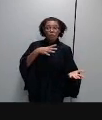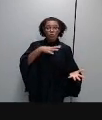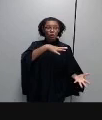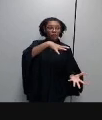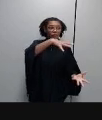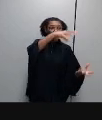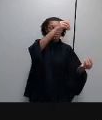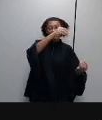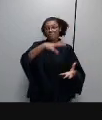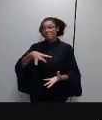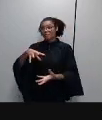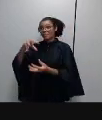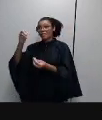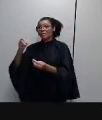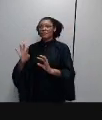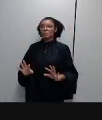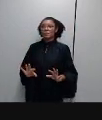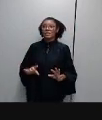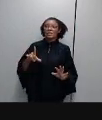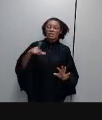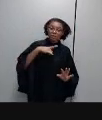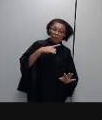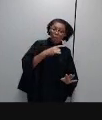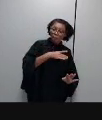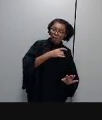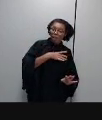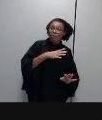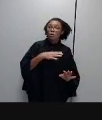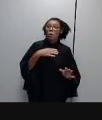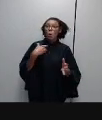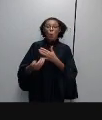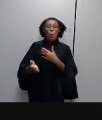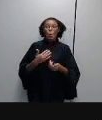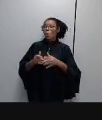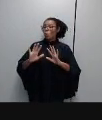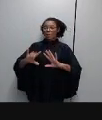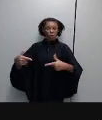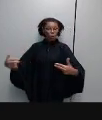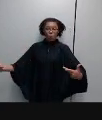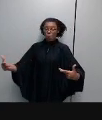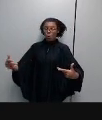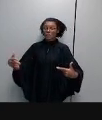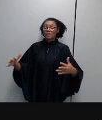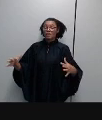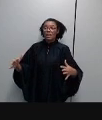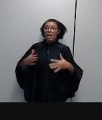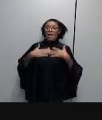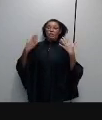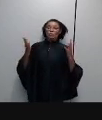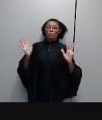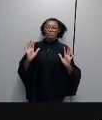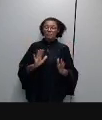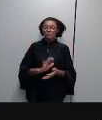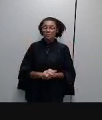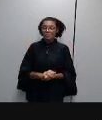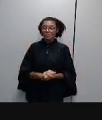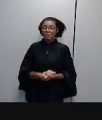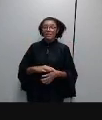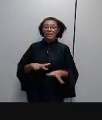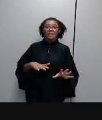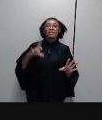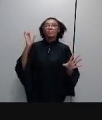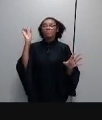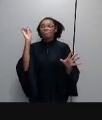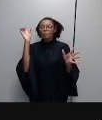que não tem medo e se ele tiver medo de fantasma qualquer coisinha já o assunto então a complexidade de uma relação